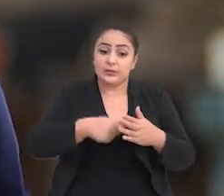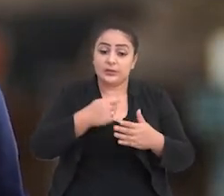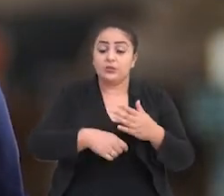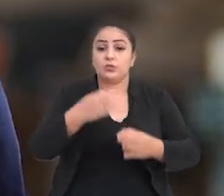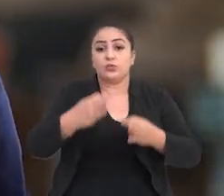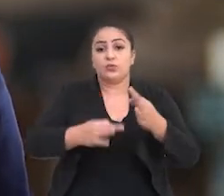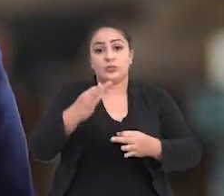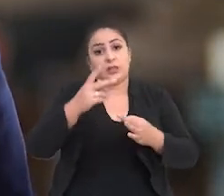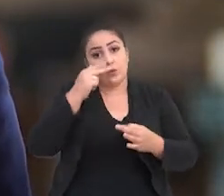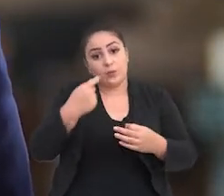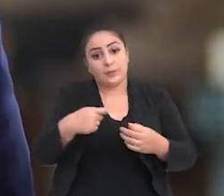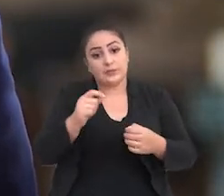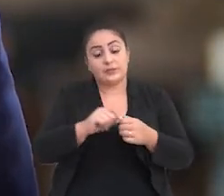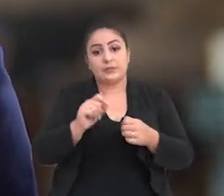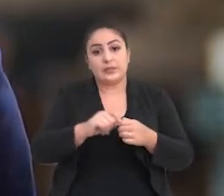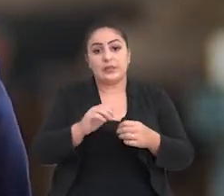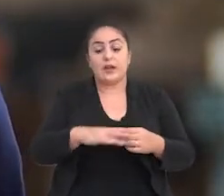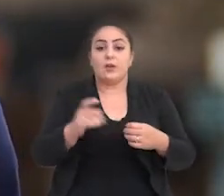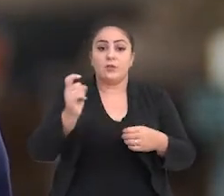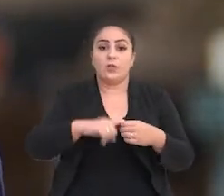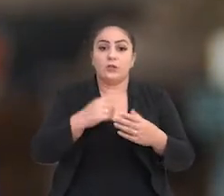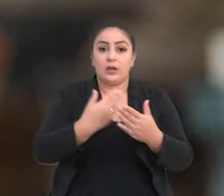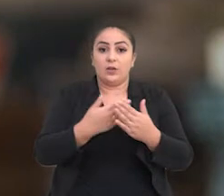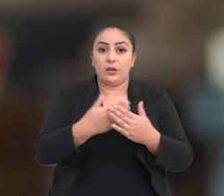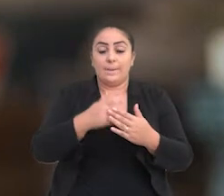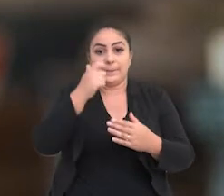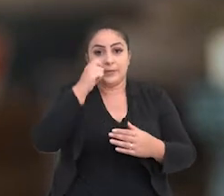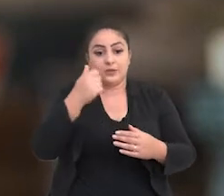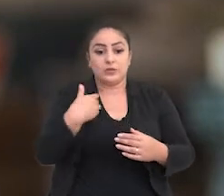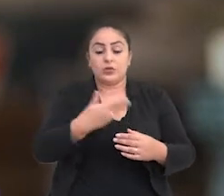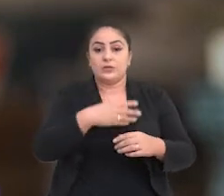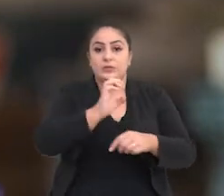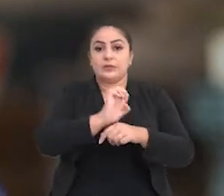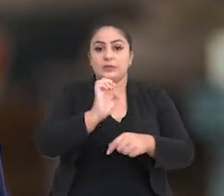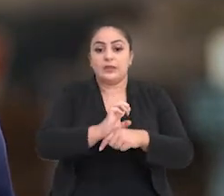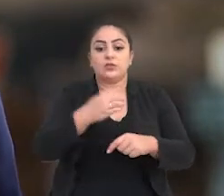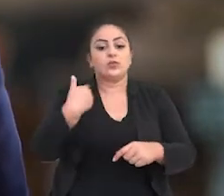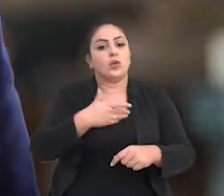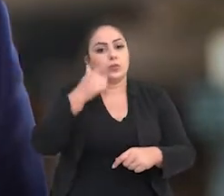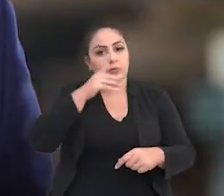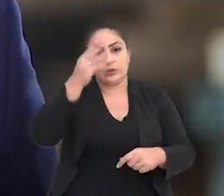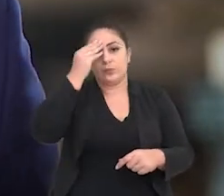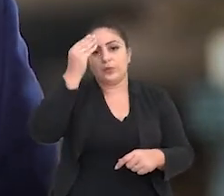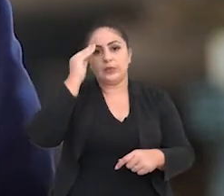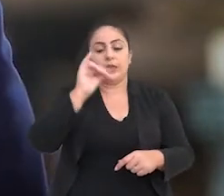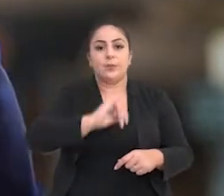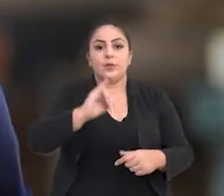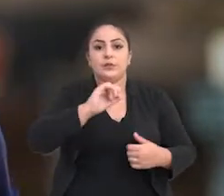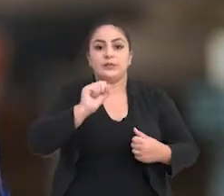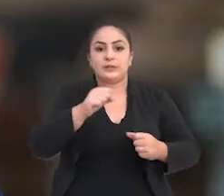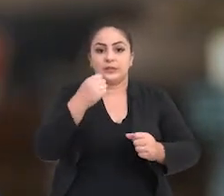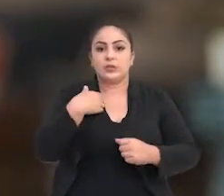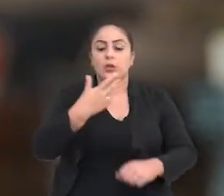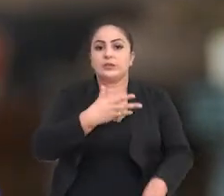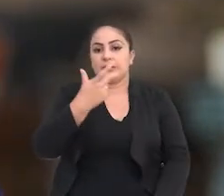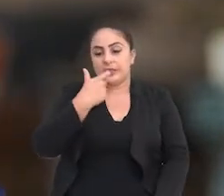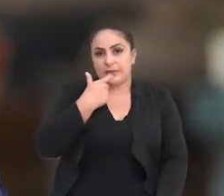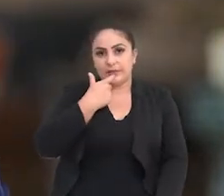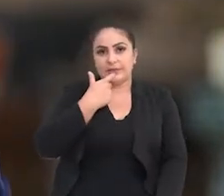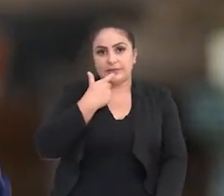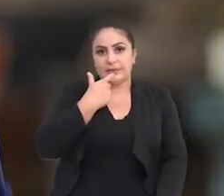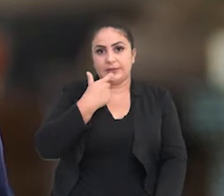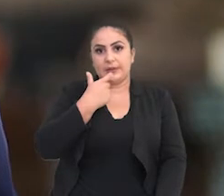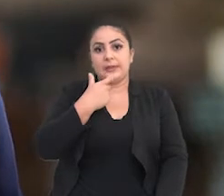buscando, na justiça, como deve ser, o retorno das aulas presenciais no estado, porque nós entendemos que isso é fundamental para as nossas